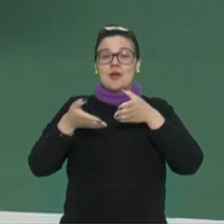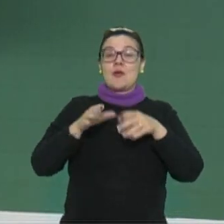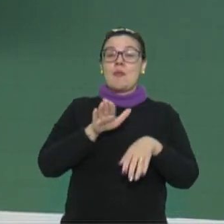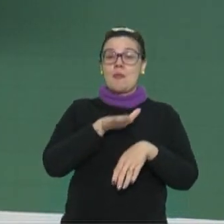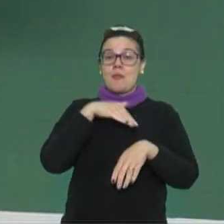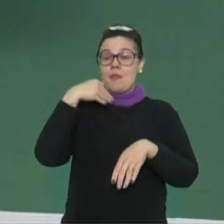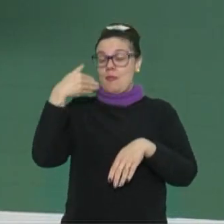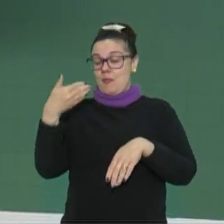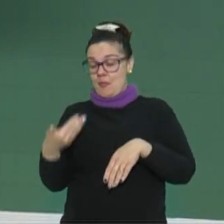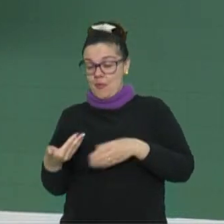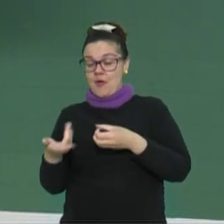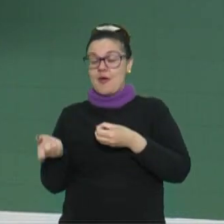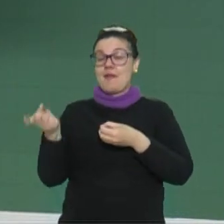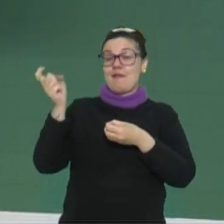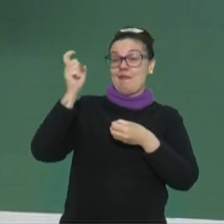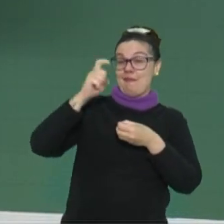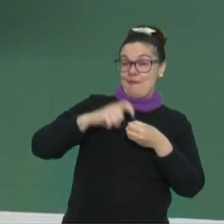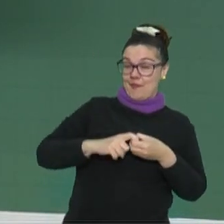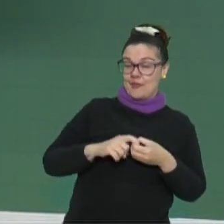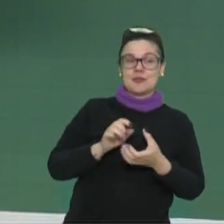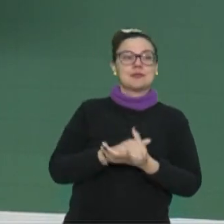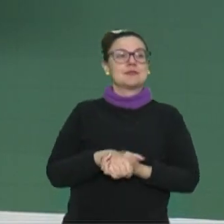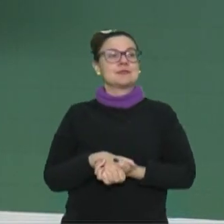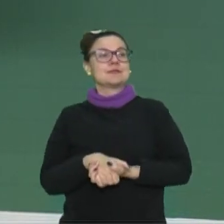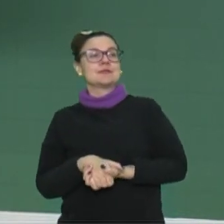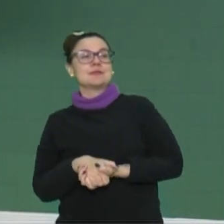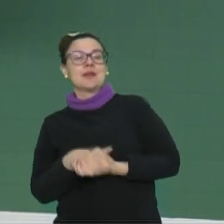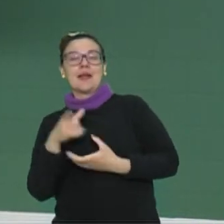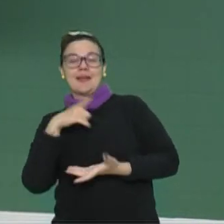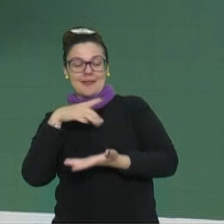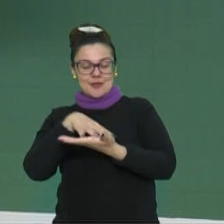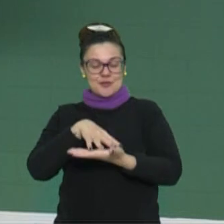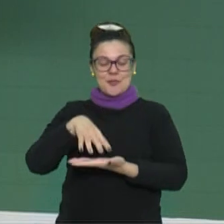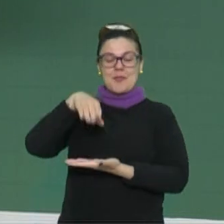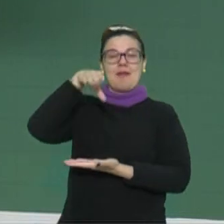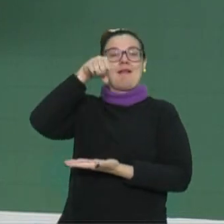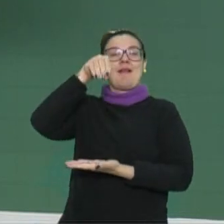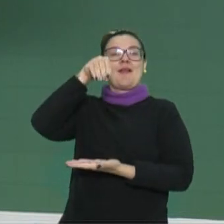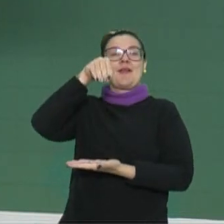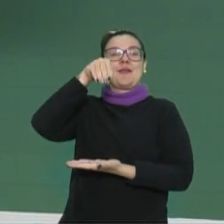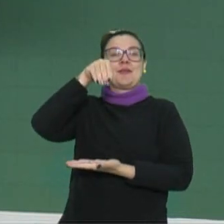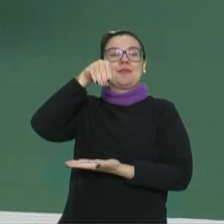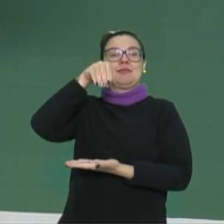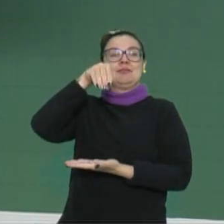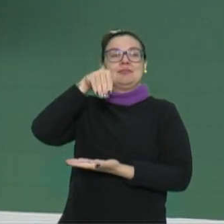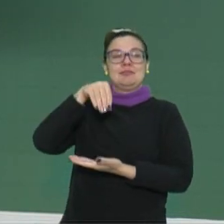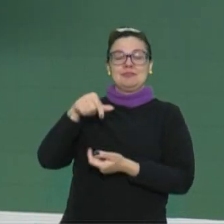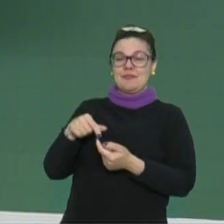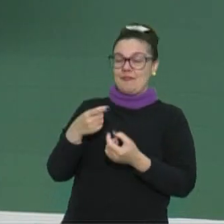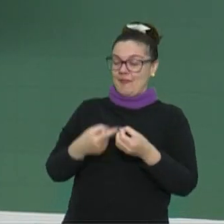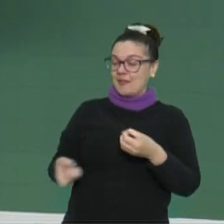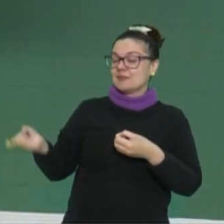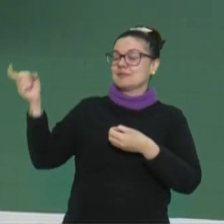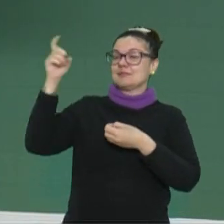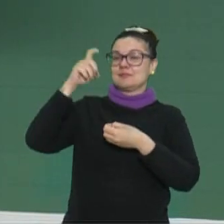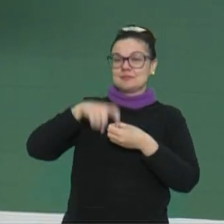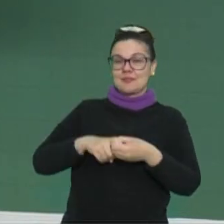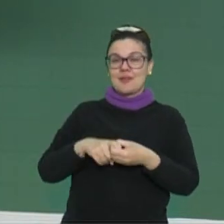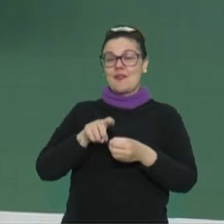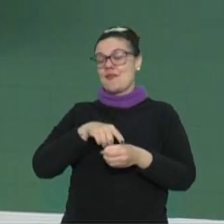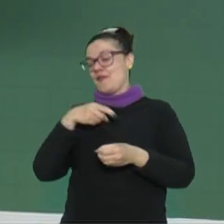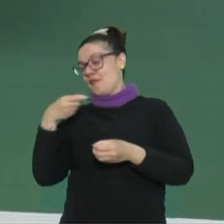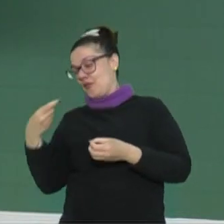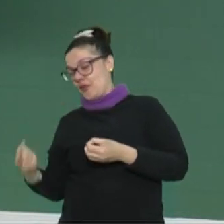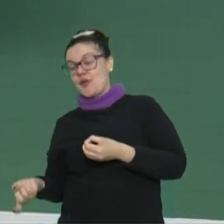gente vai e volta, que a gente, né, tem uma alma, que ela várias vezes passou pelo